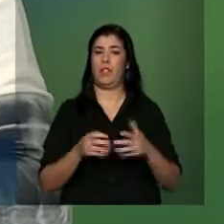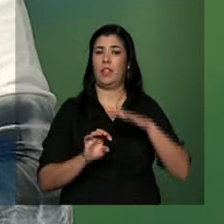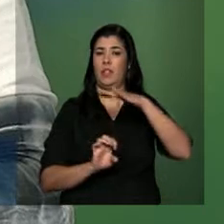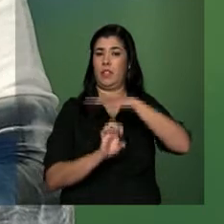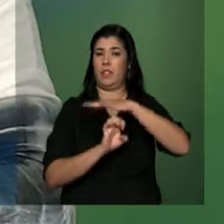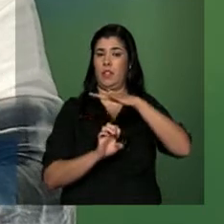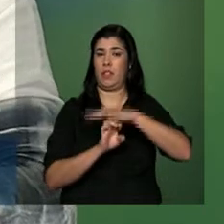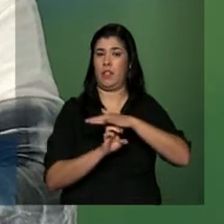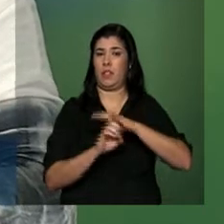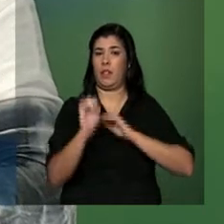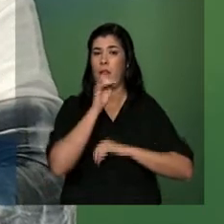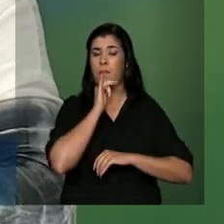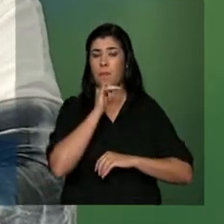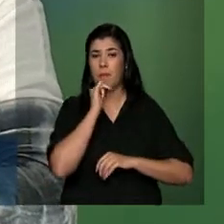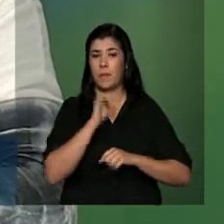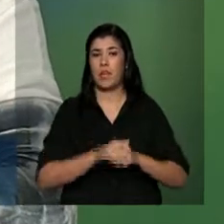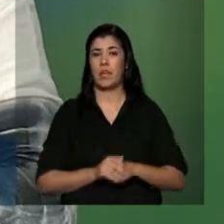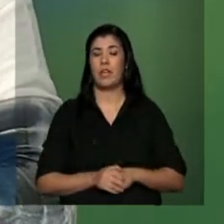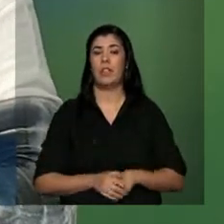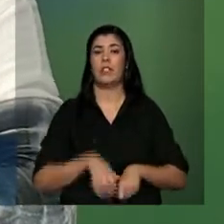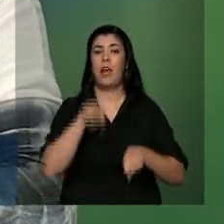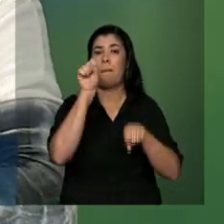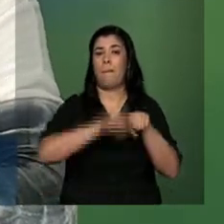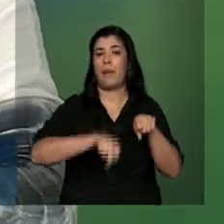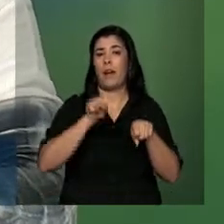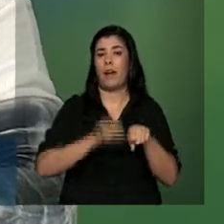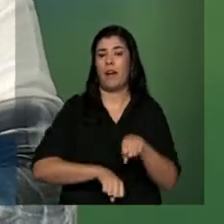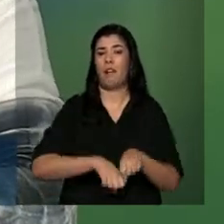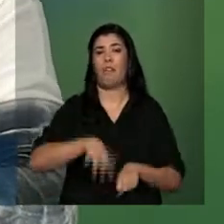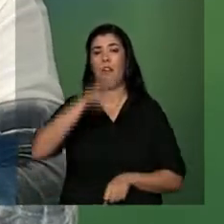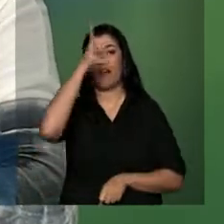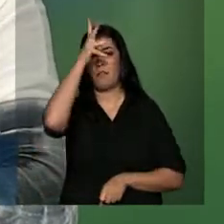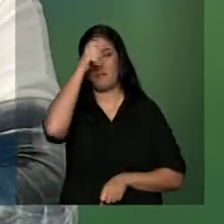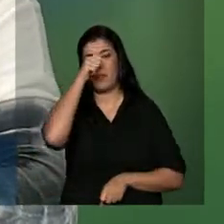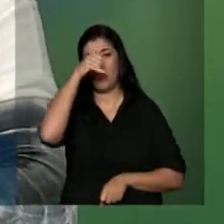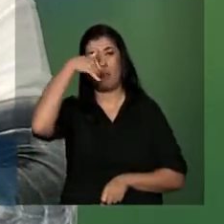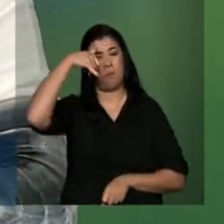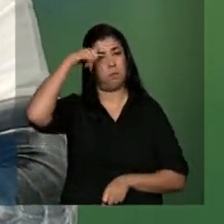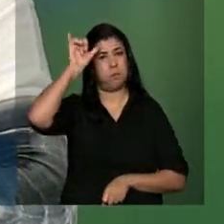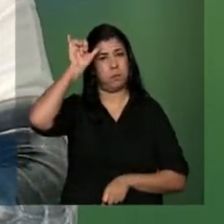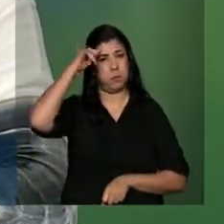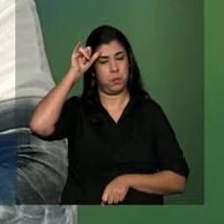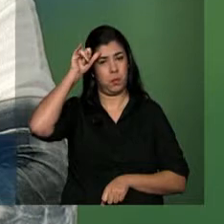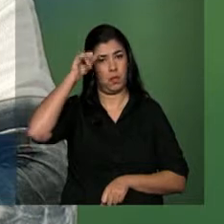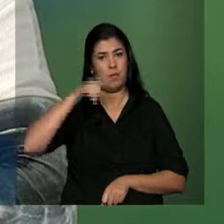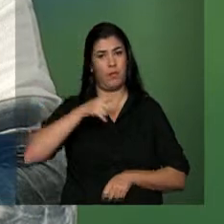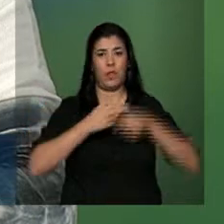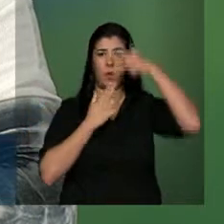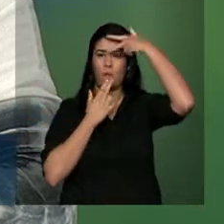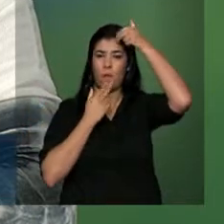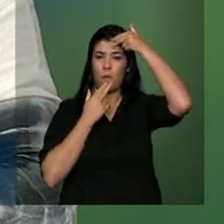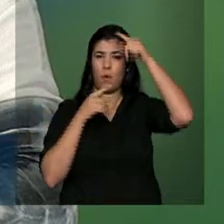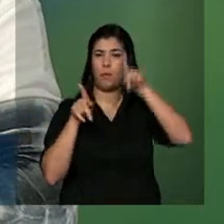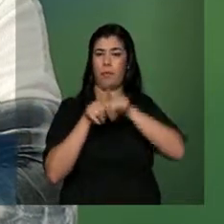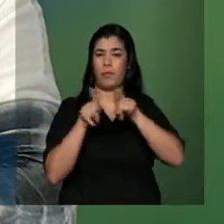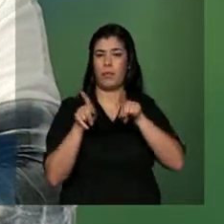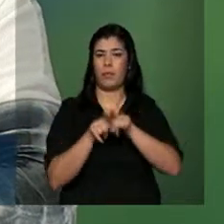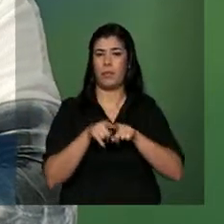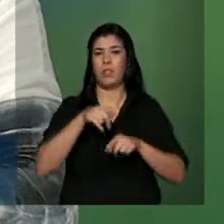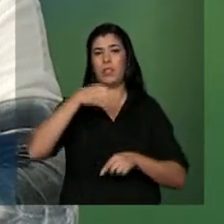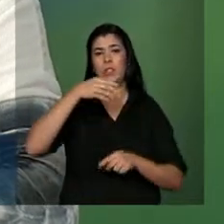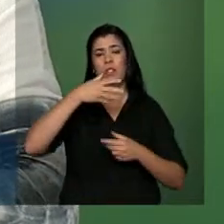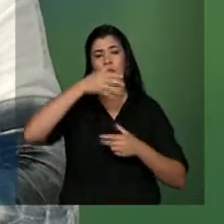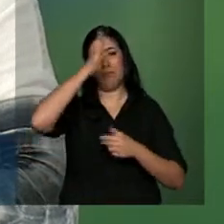de abate de frangos, suínos, bovinos, caprinos e ovinos.